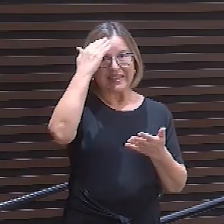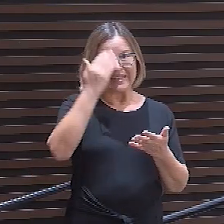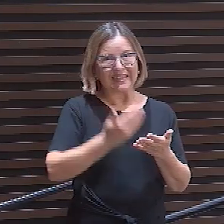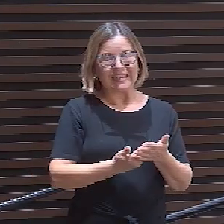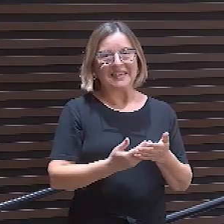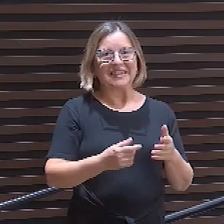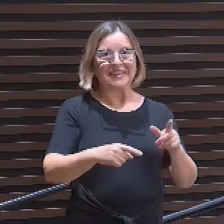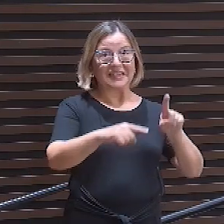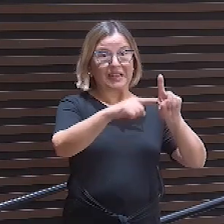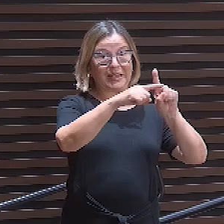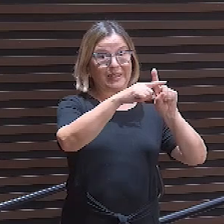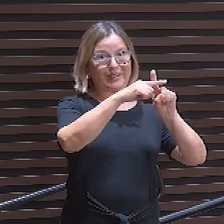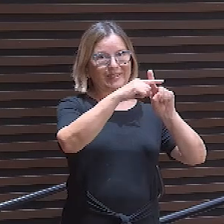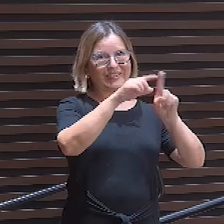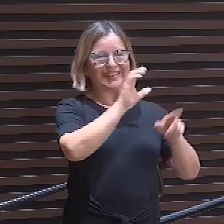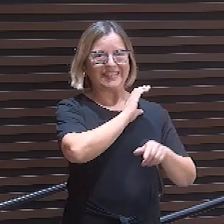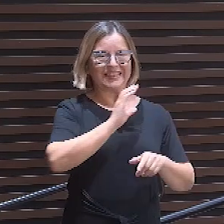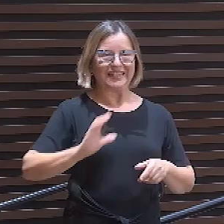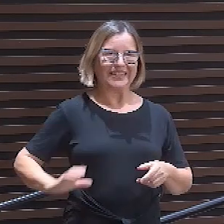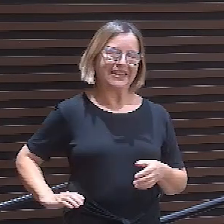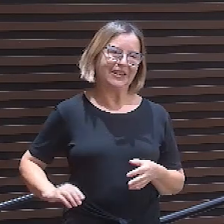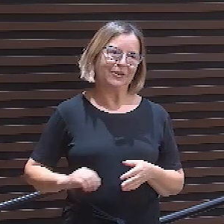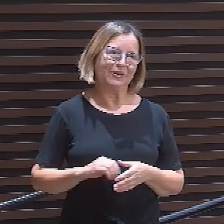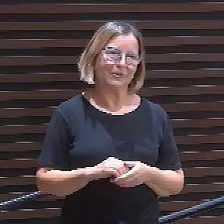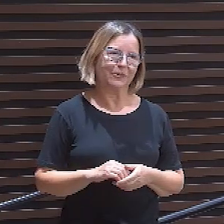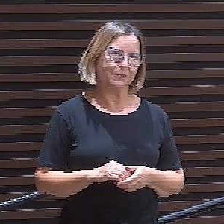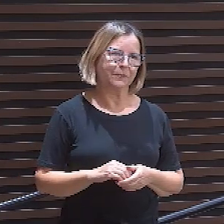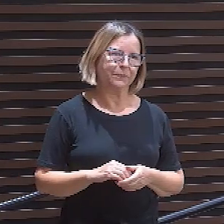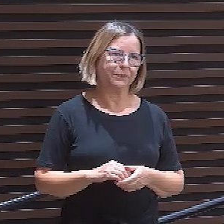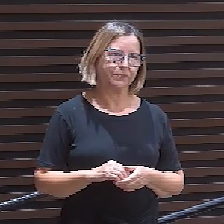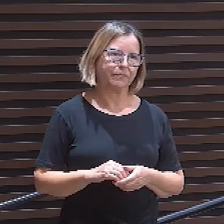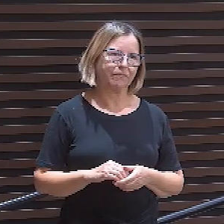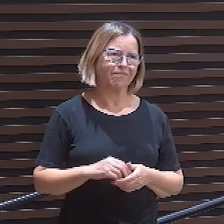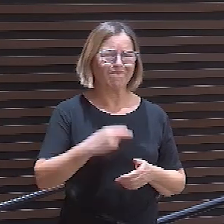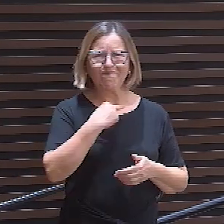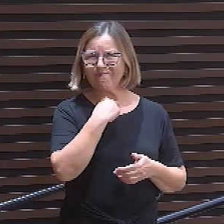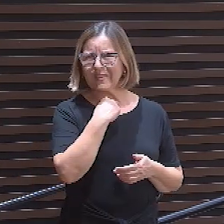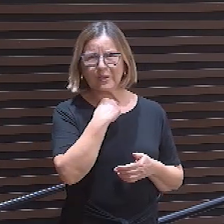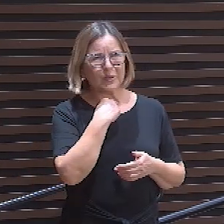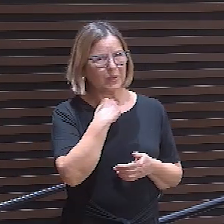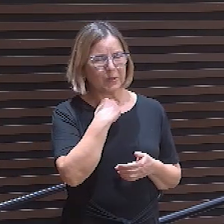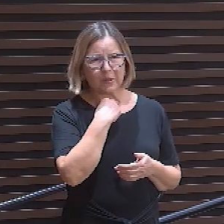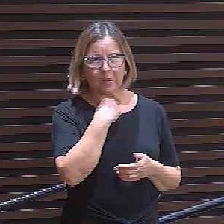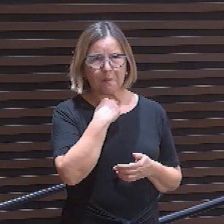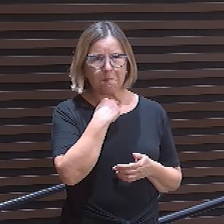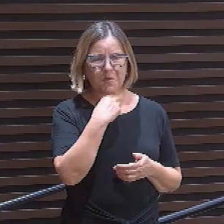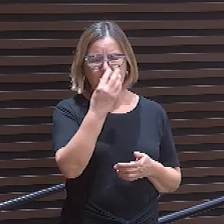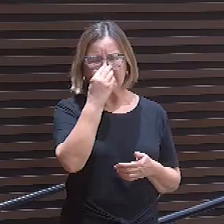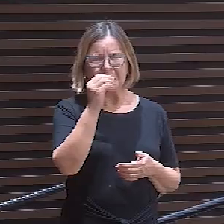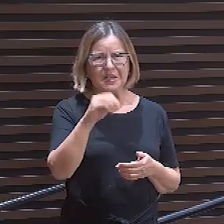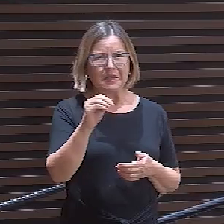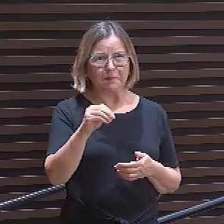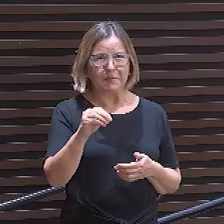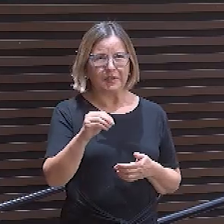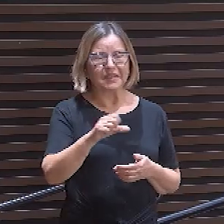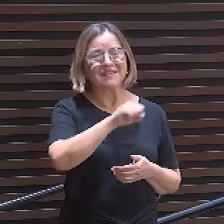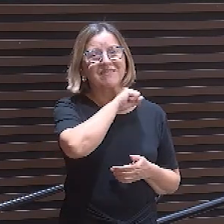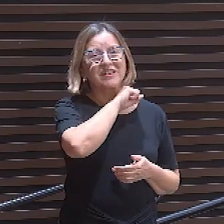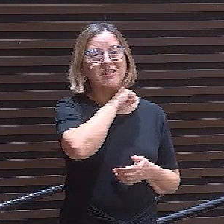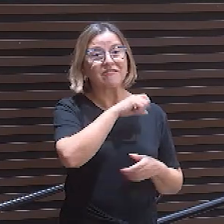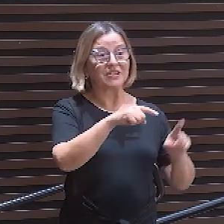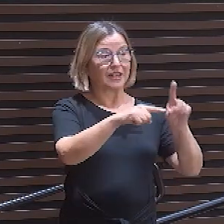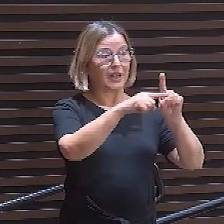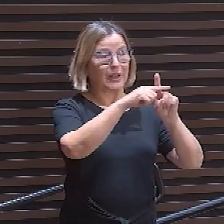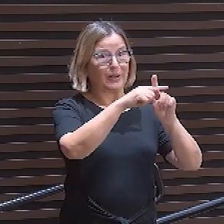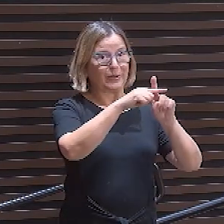Eu não posso negar o valor da cruz na minha vida. Ela me tirou do império das